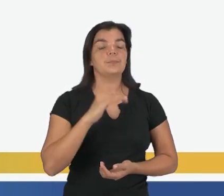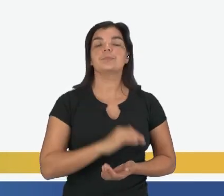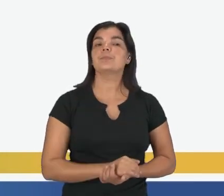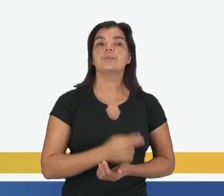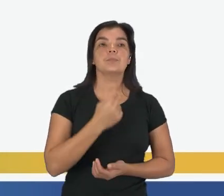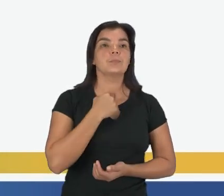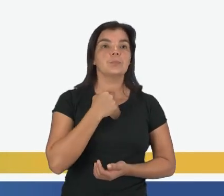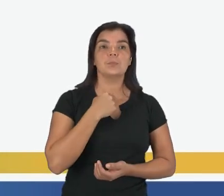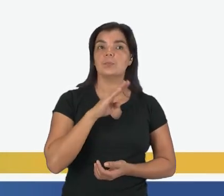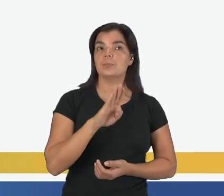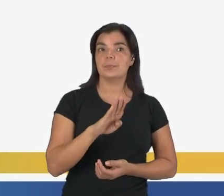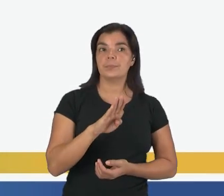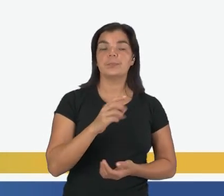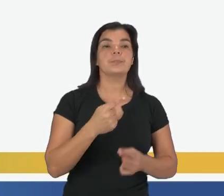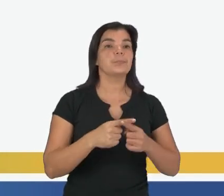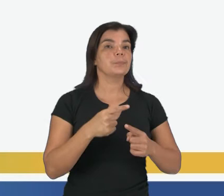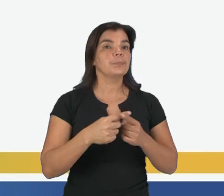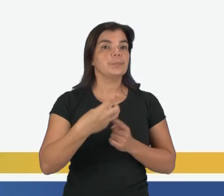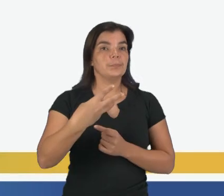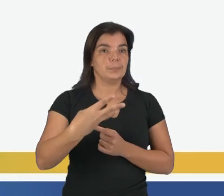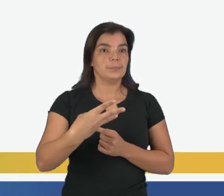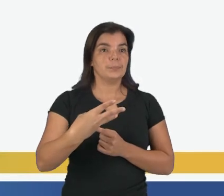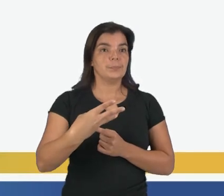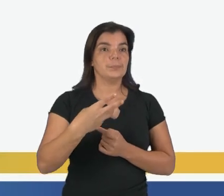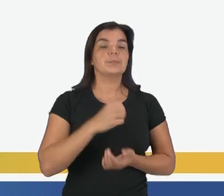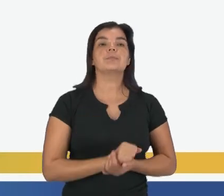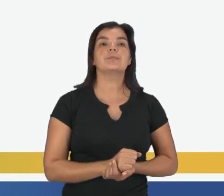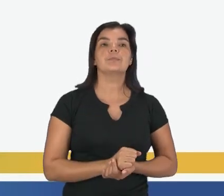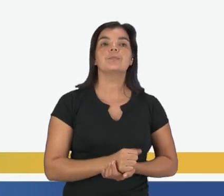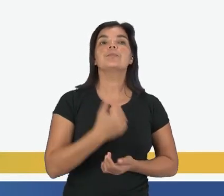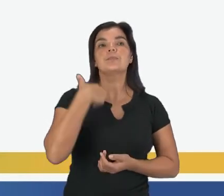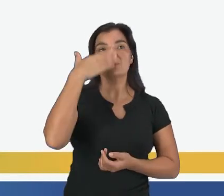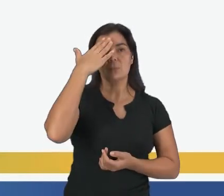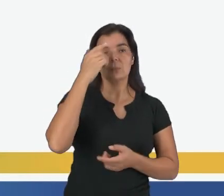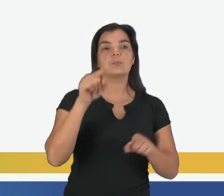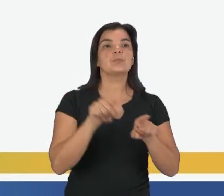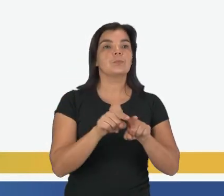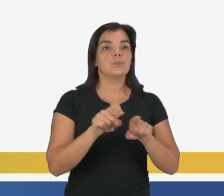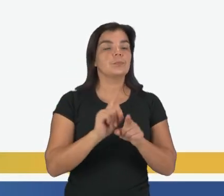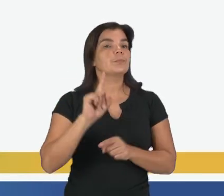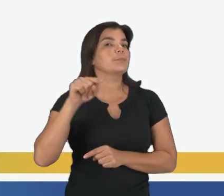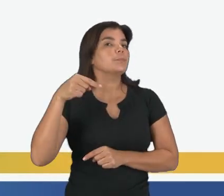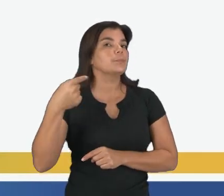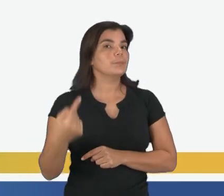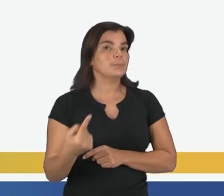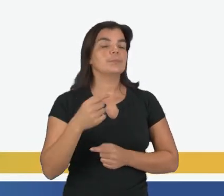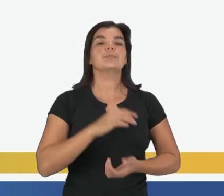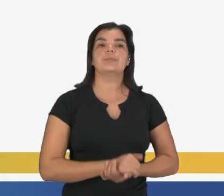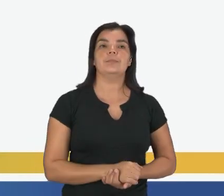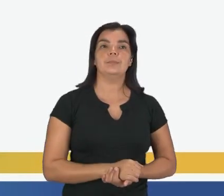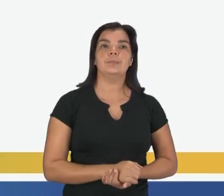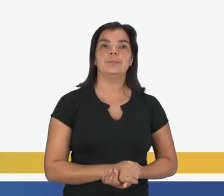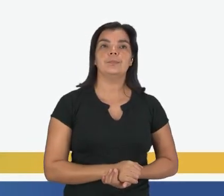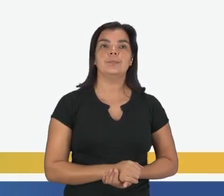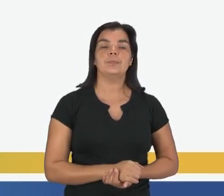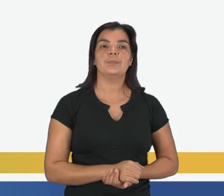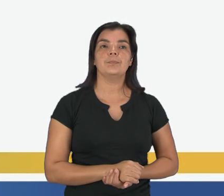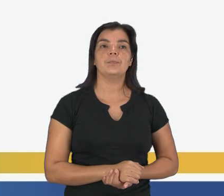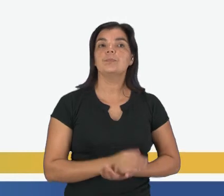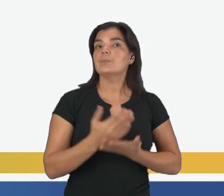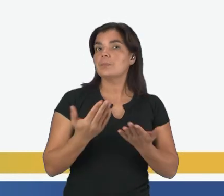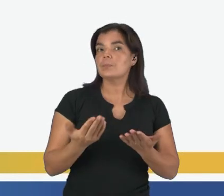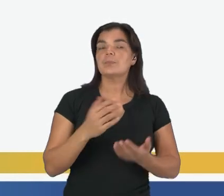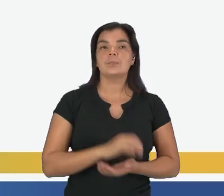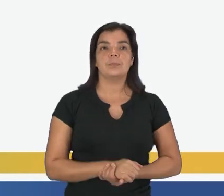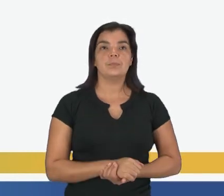Não pode ser a B, por quê? Porque tem 3 inteiros. E a gente sabe que seria no próximo tracinho, né? E